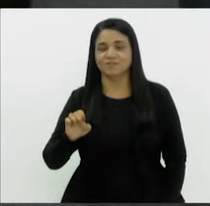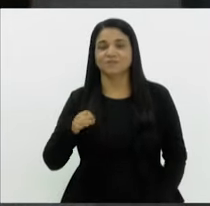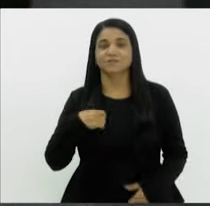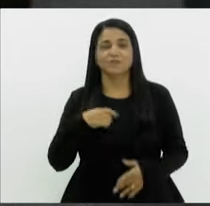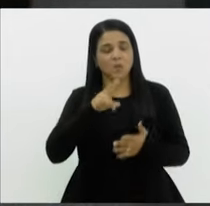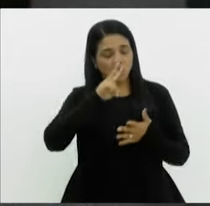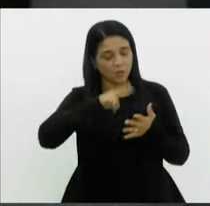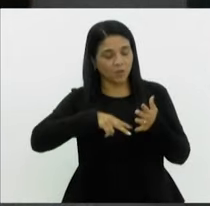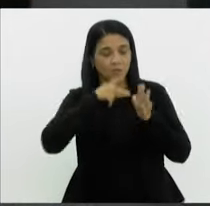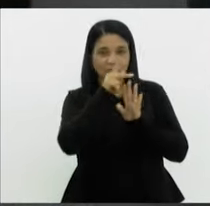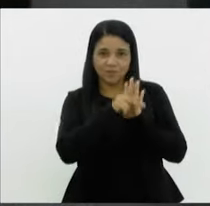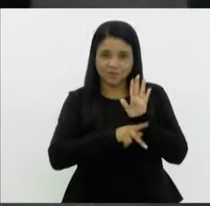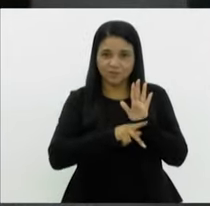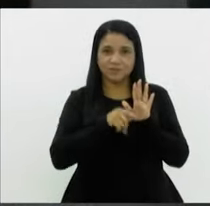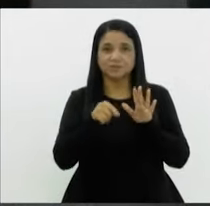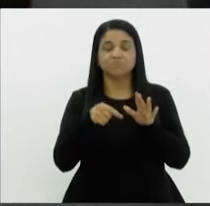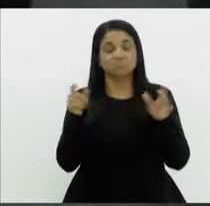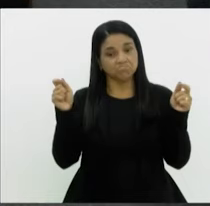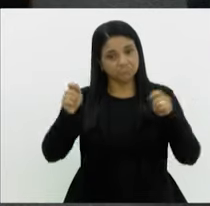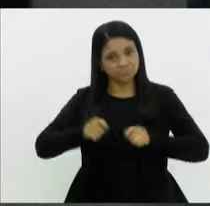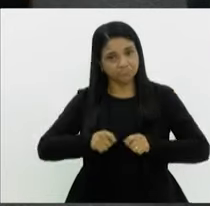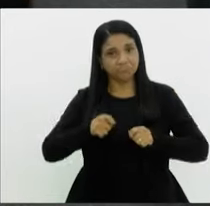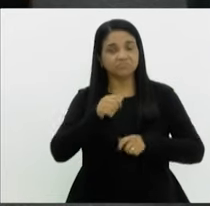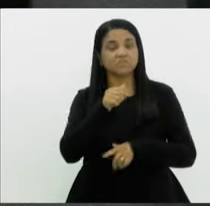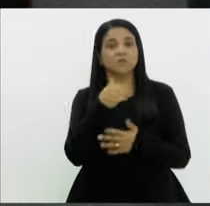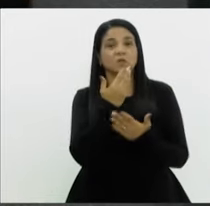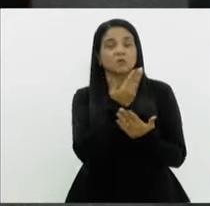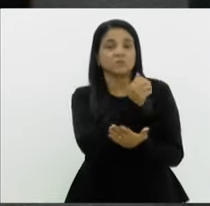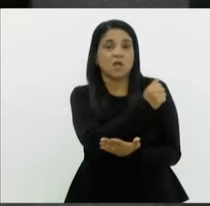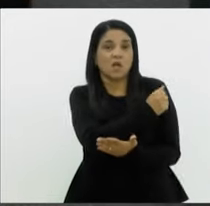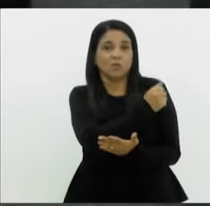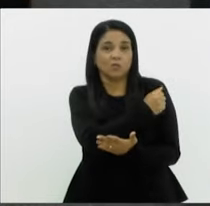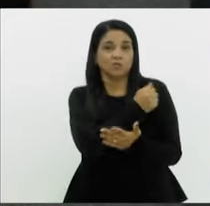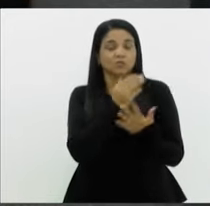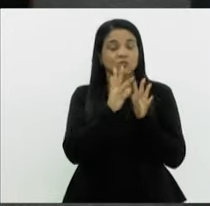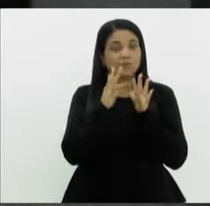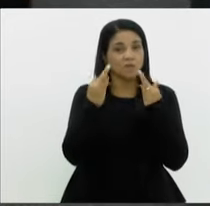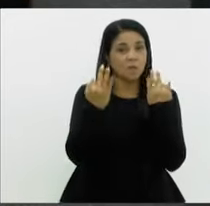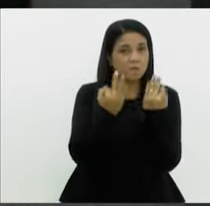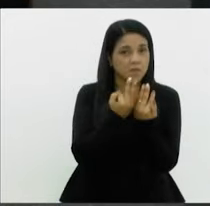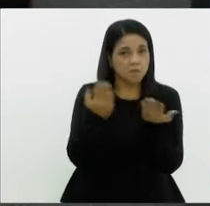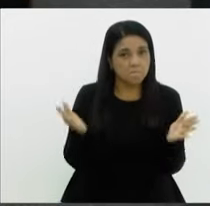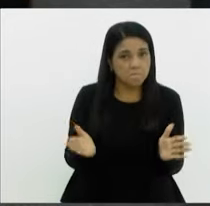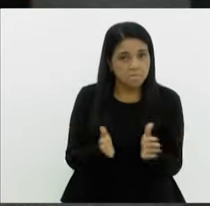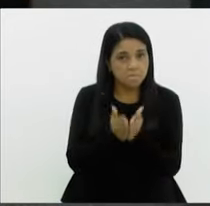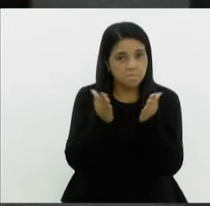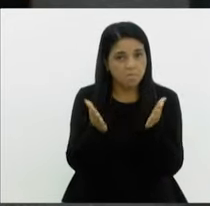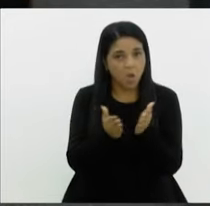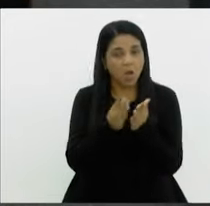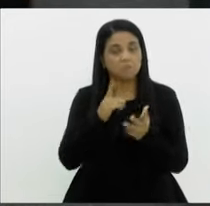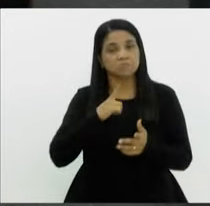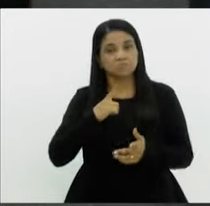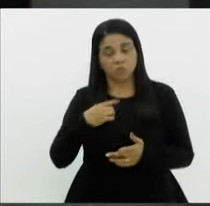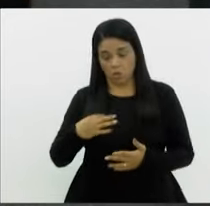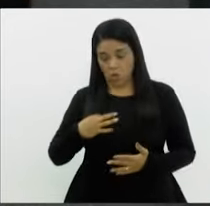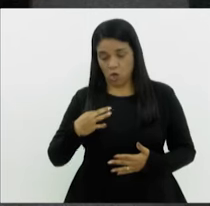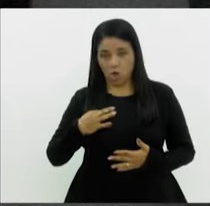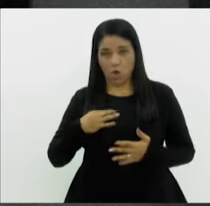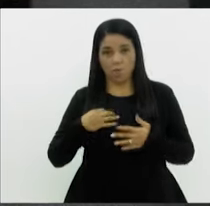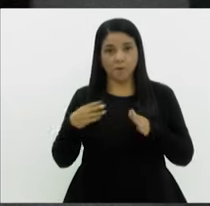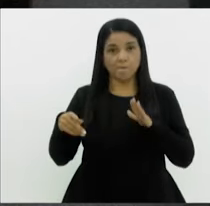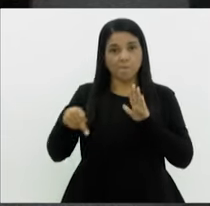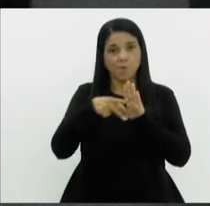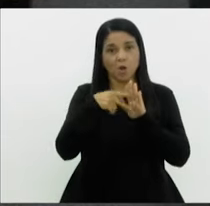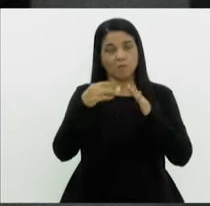vai possibilitar, inclusive, estudantes de famílias pobres terem um uniforme, e um